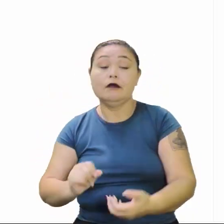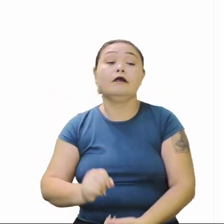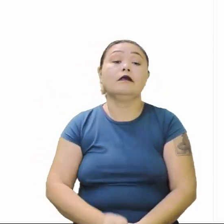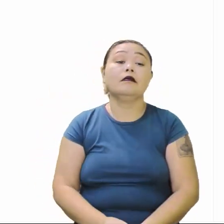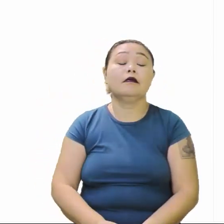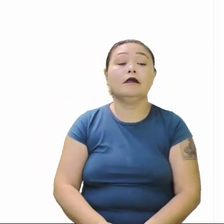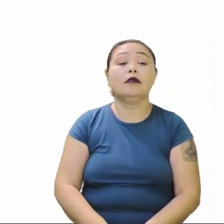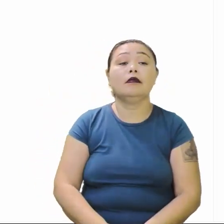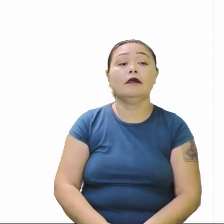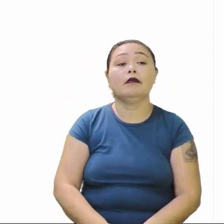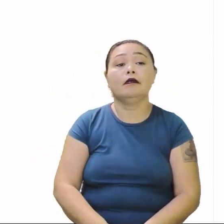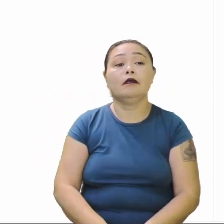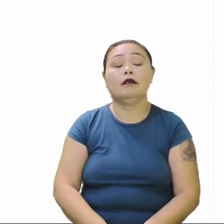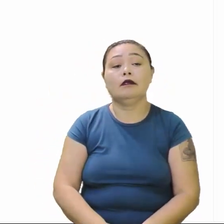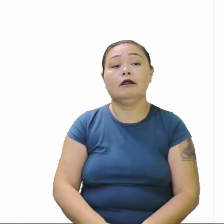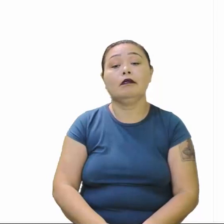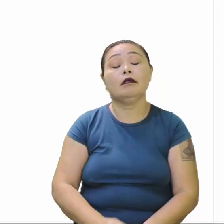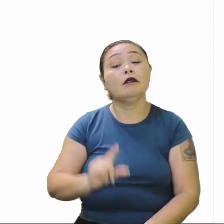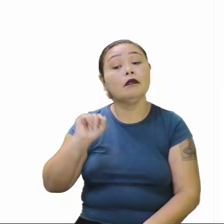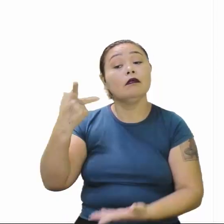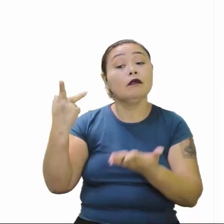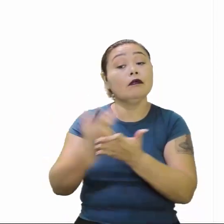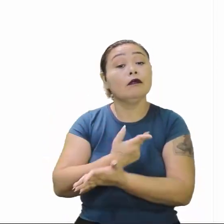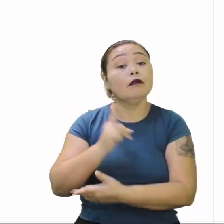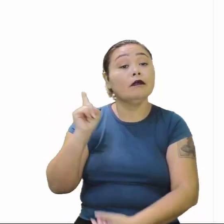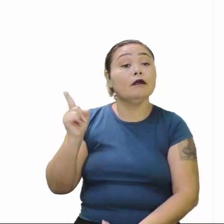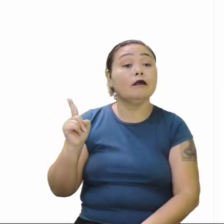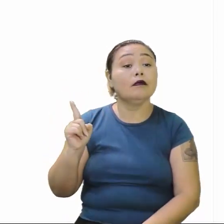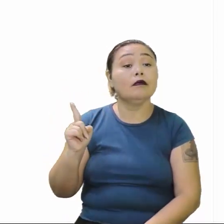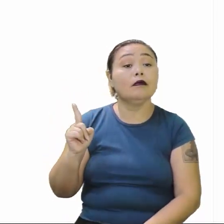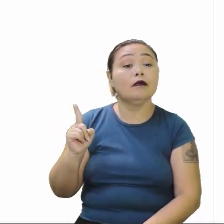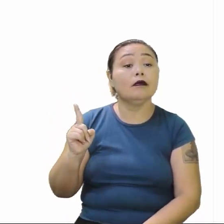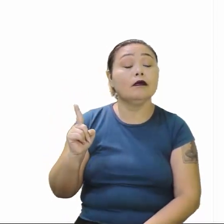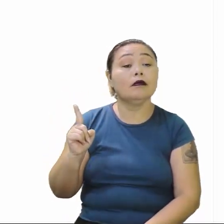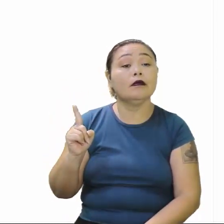Então, o que acontece?